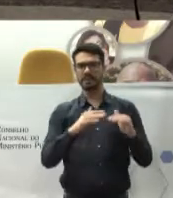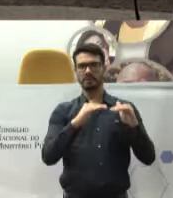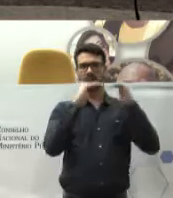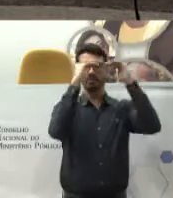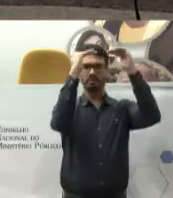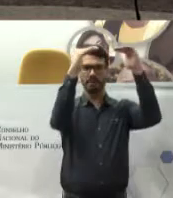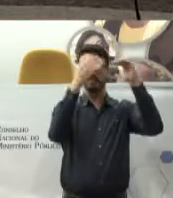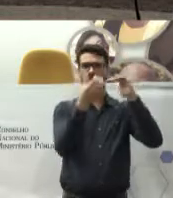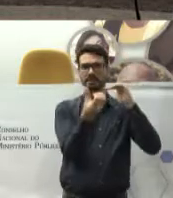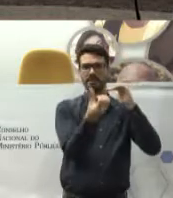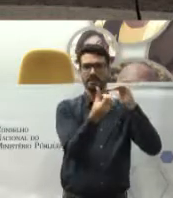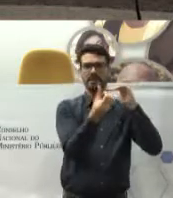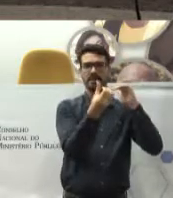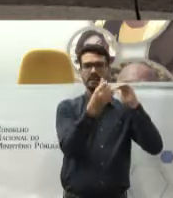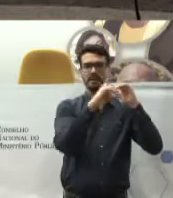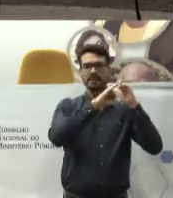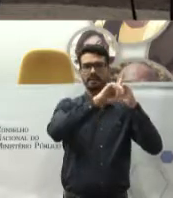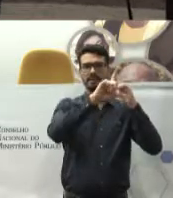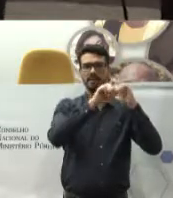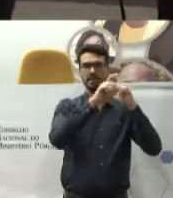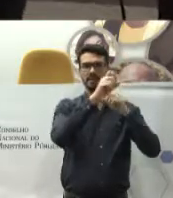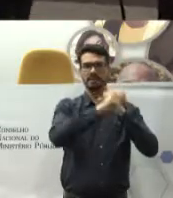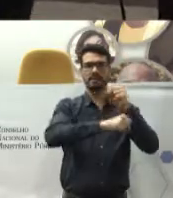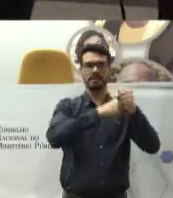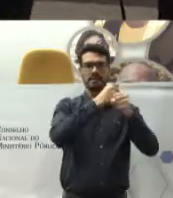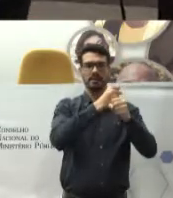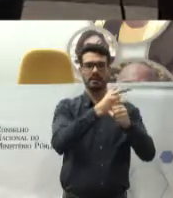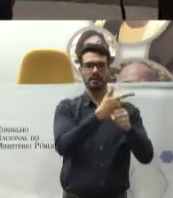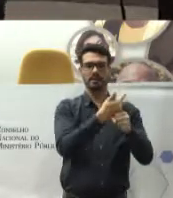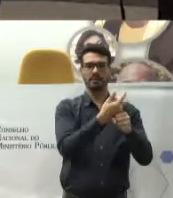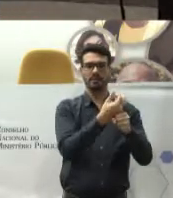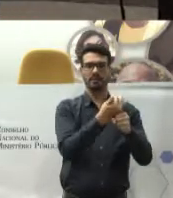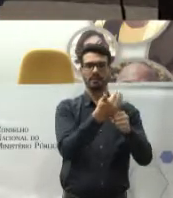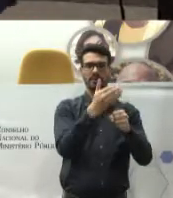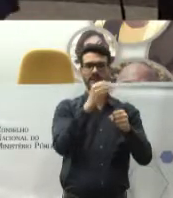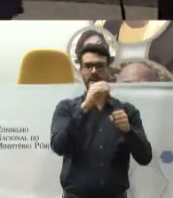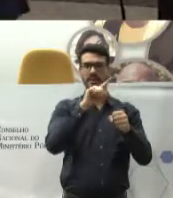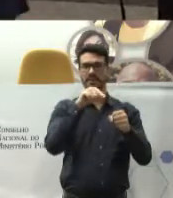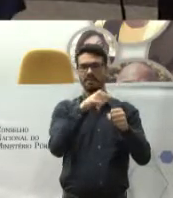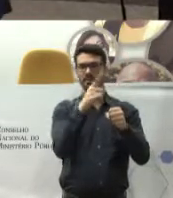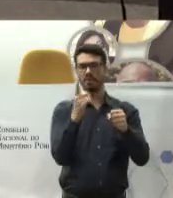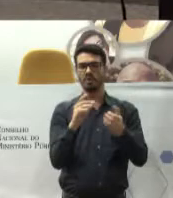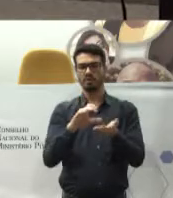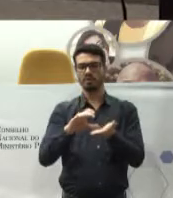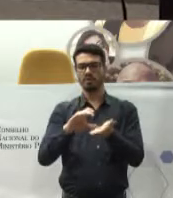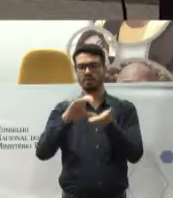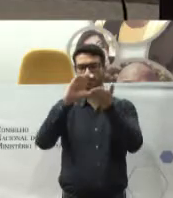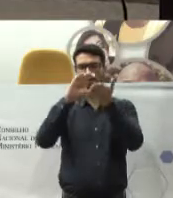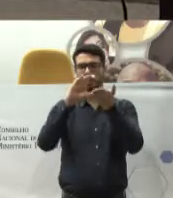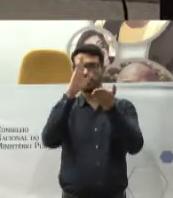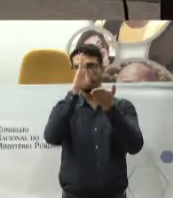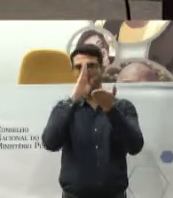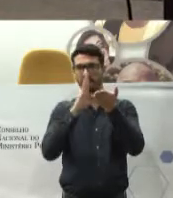foram 6 dias de audiência pública em 2010, e depois disso, o Conselho Nacional de Justiça, ele